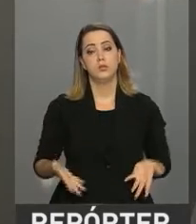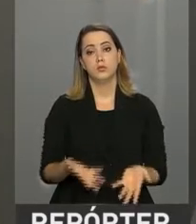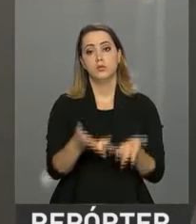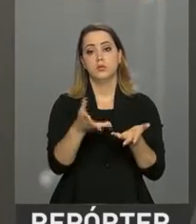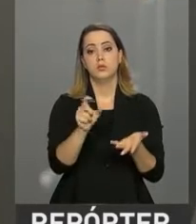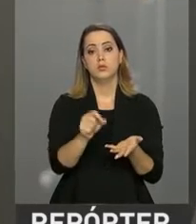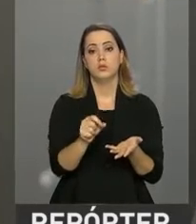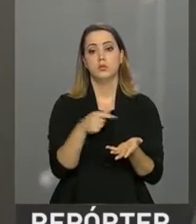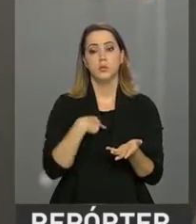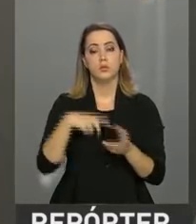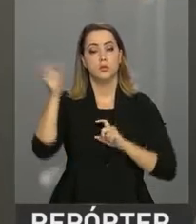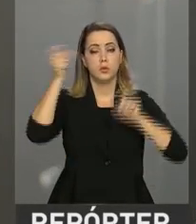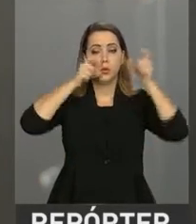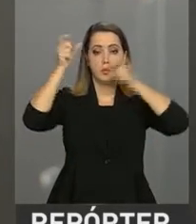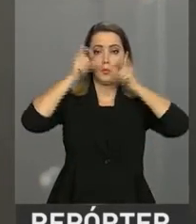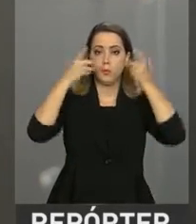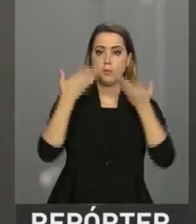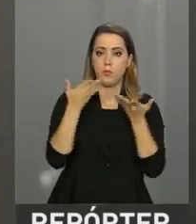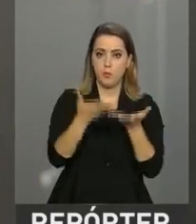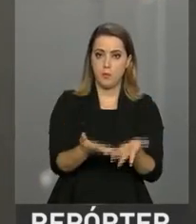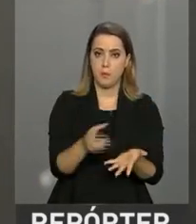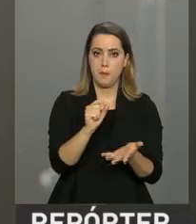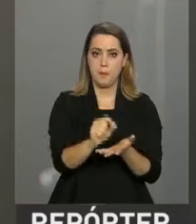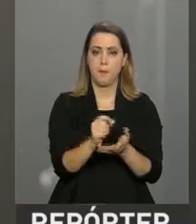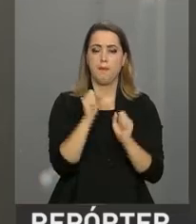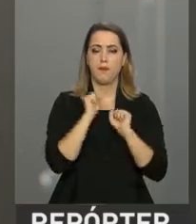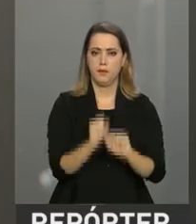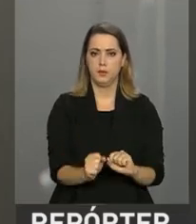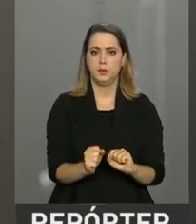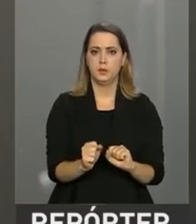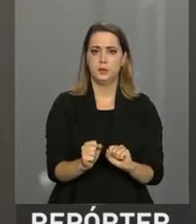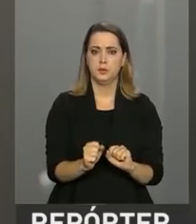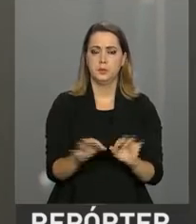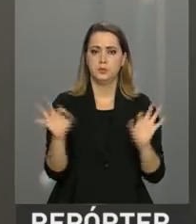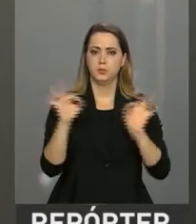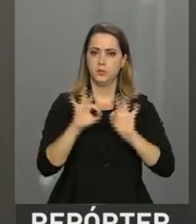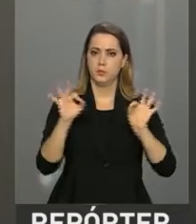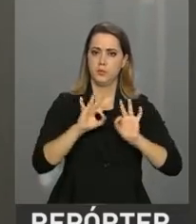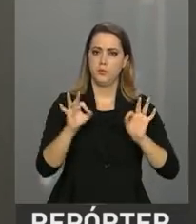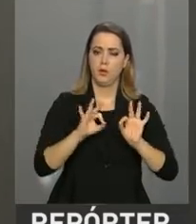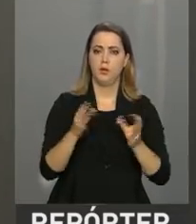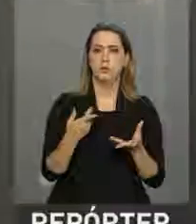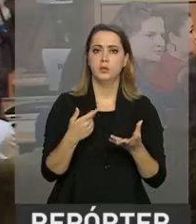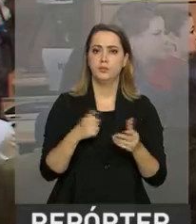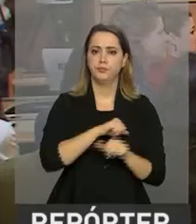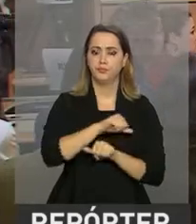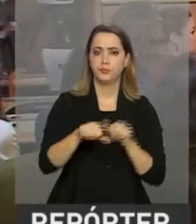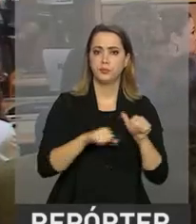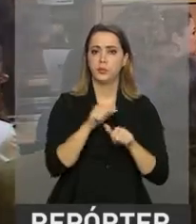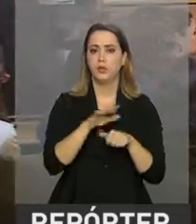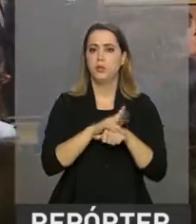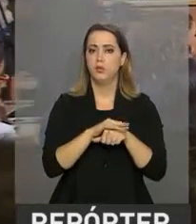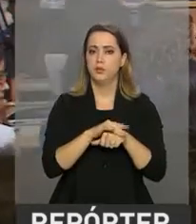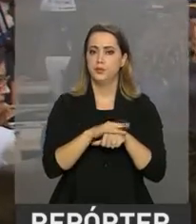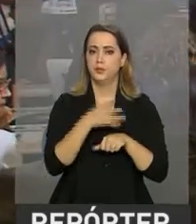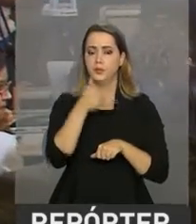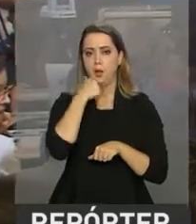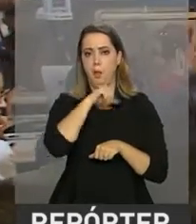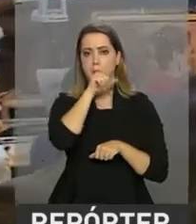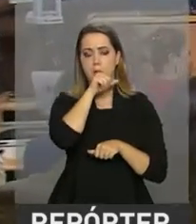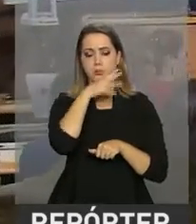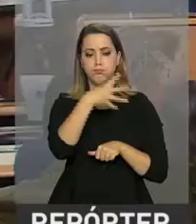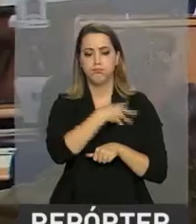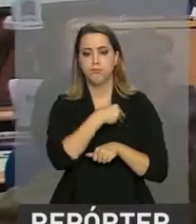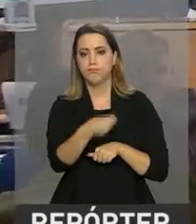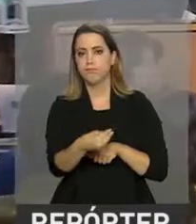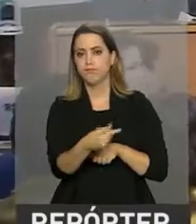tenham atenção nesse processo e consigam gerar a transmissão de mãe para filho a estimativa do ministério da